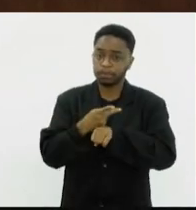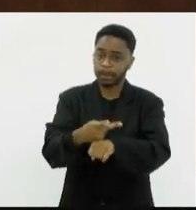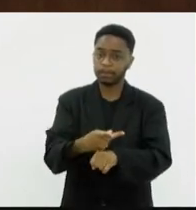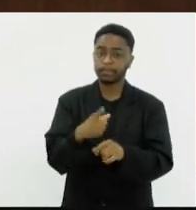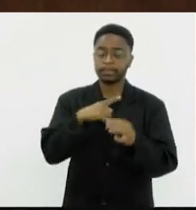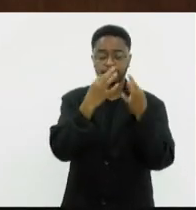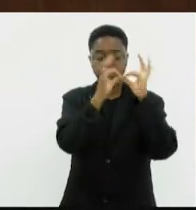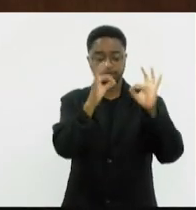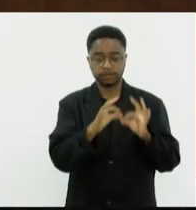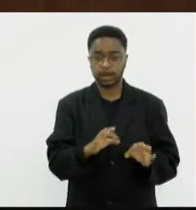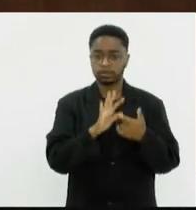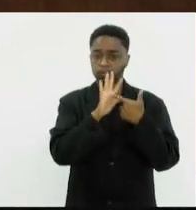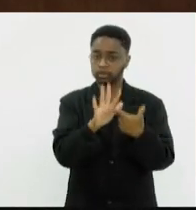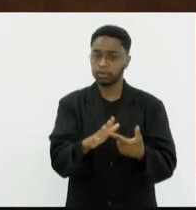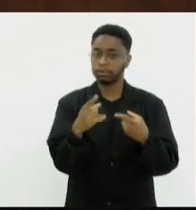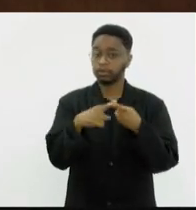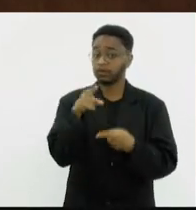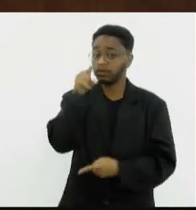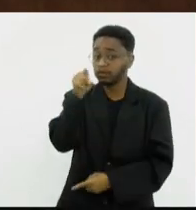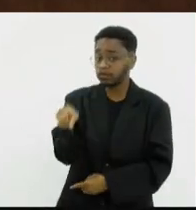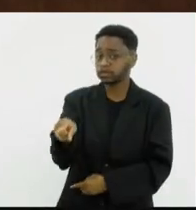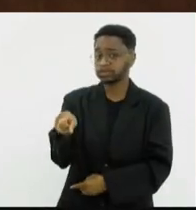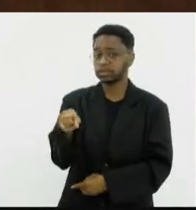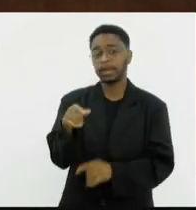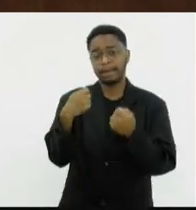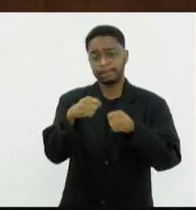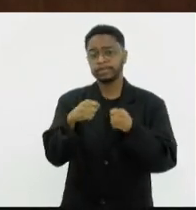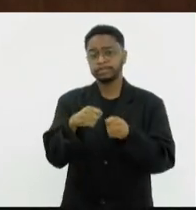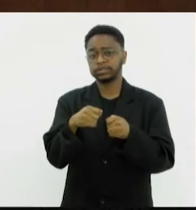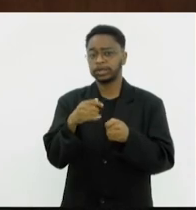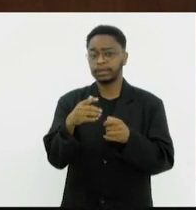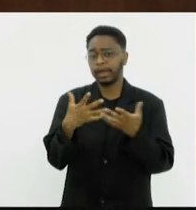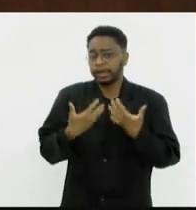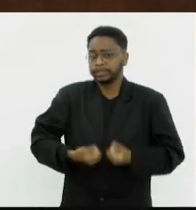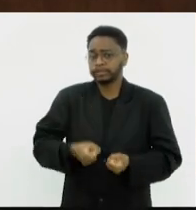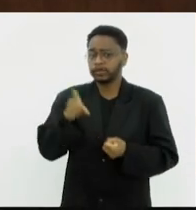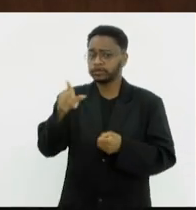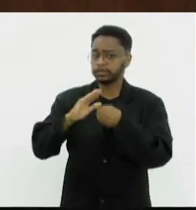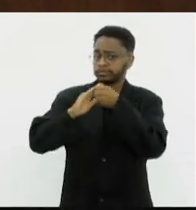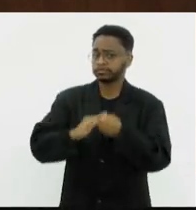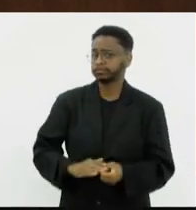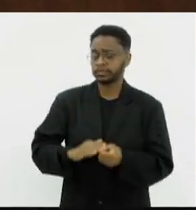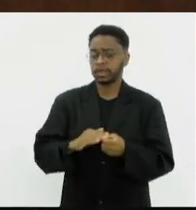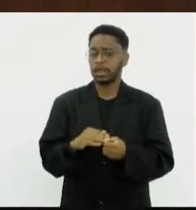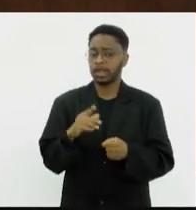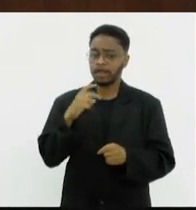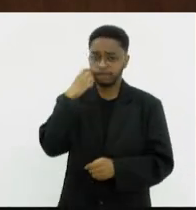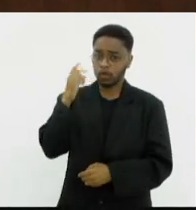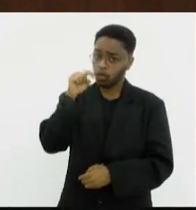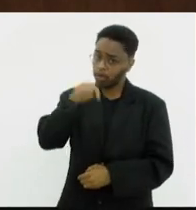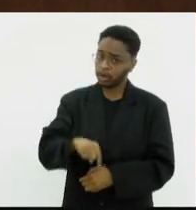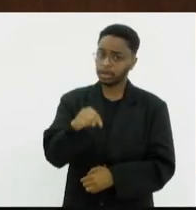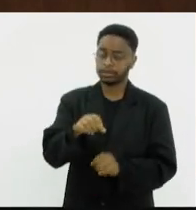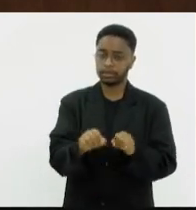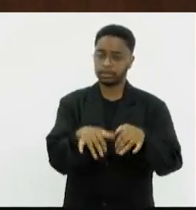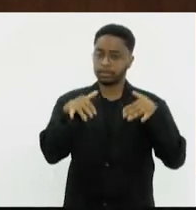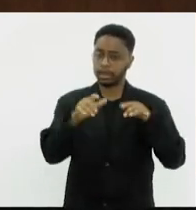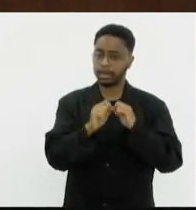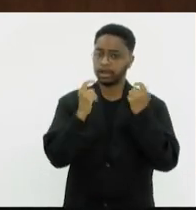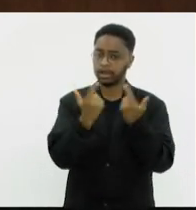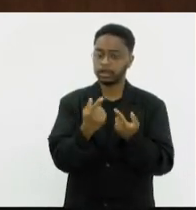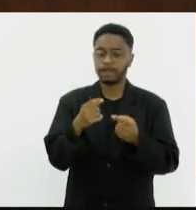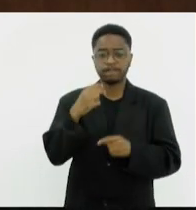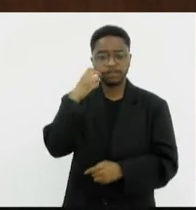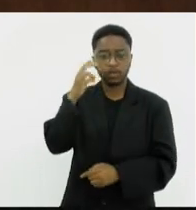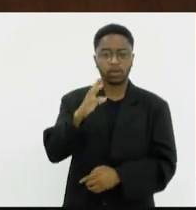naquela excrescência. Vossa Excelência tem que se recolher à sua insignificância. O senhor é uma vergonha para esse parlamento. O senhor é uma vergonha de estar aqui